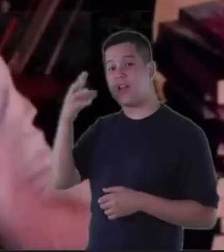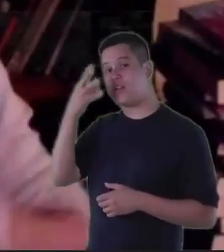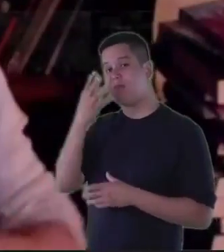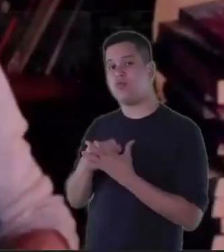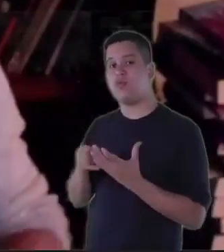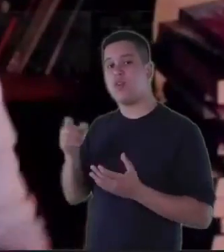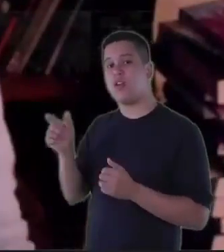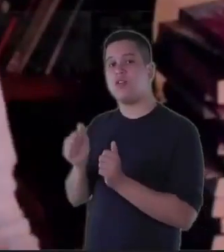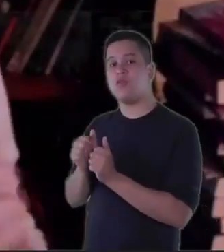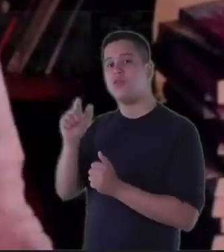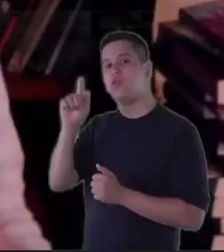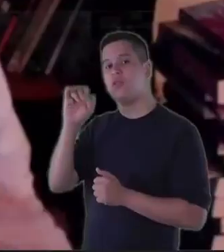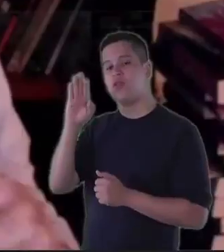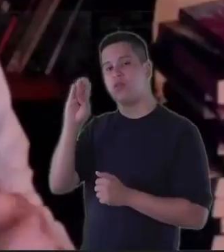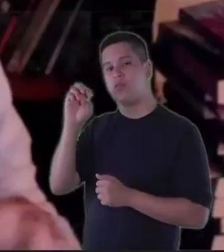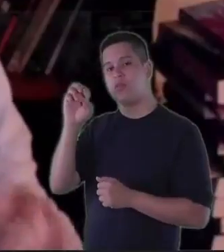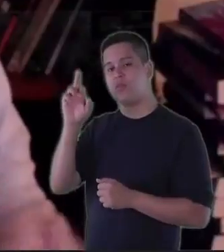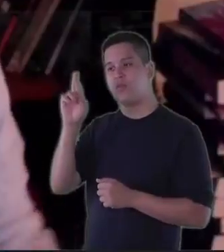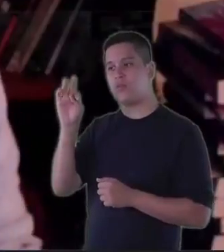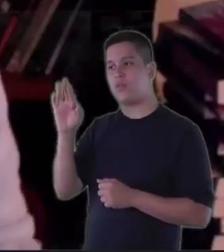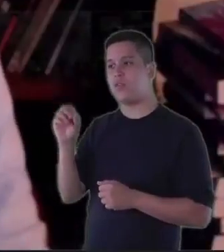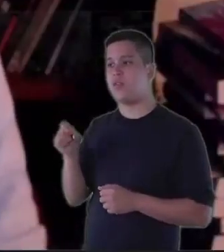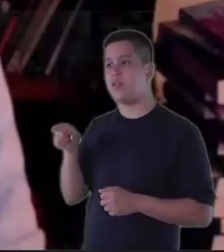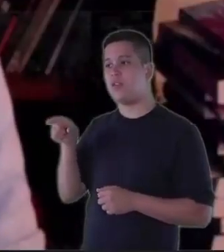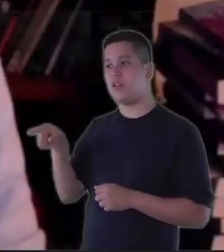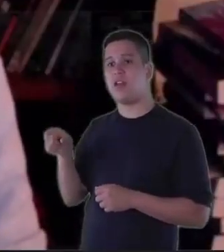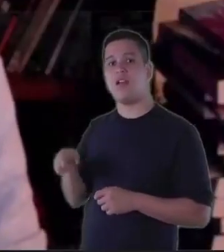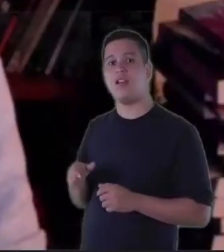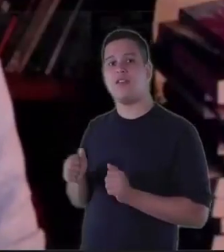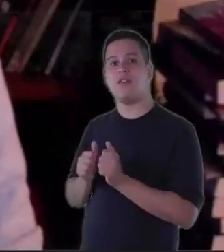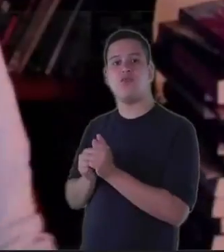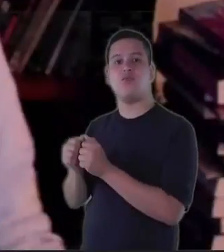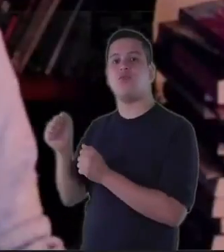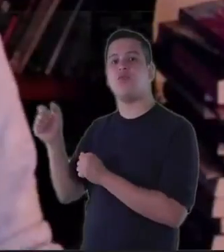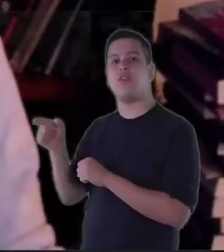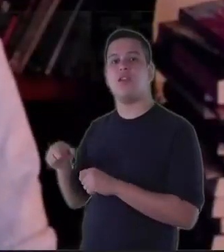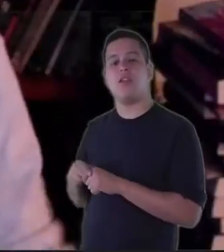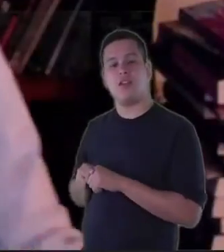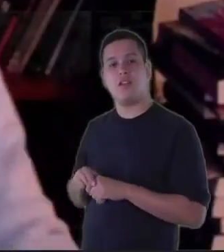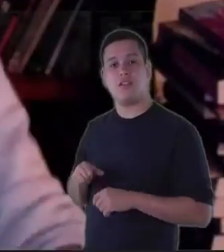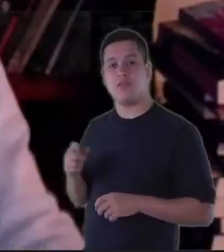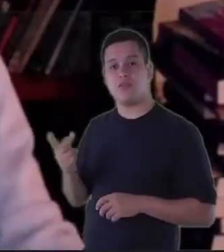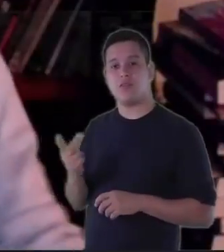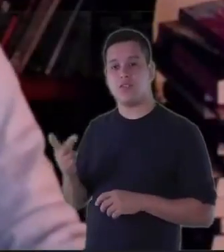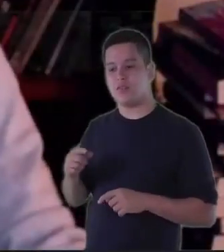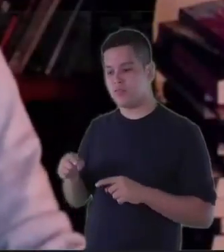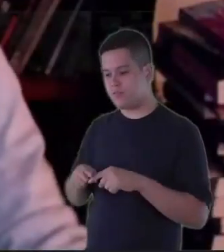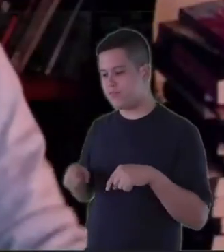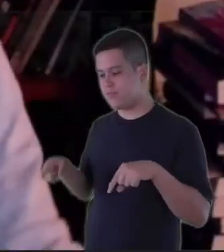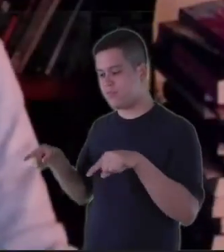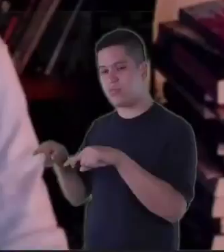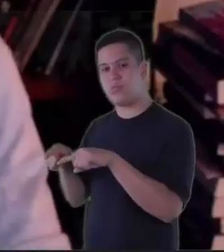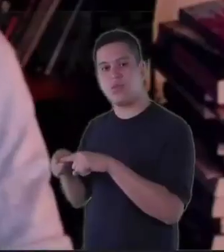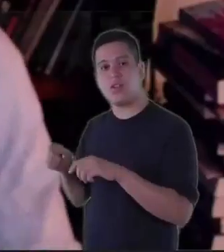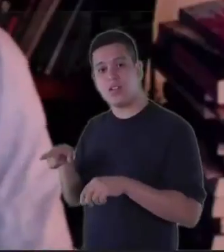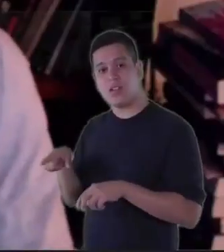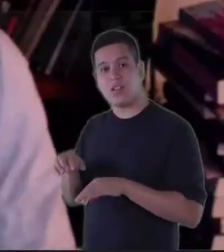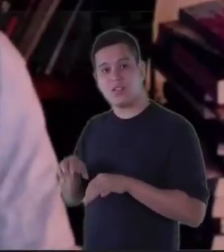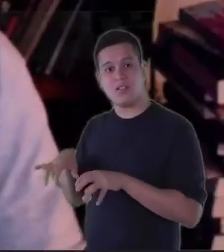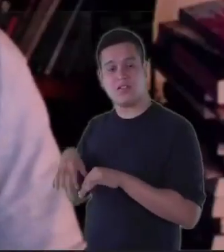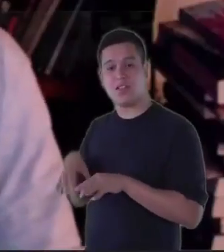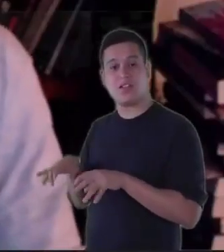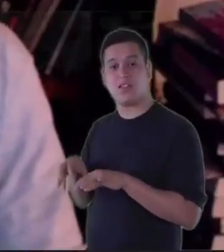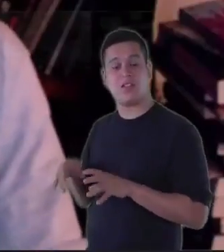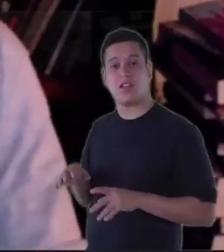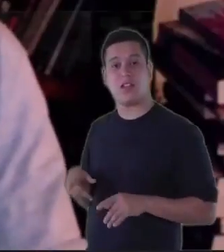aqui no Arpoador, e de repente a Malu estava lá no escritório do Gilberto, o Gilberto sentado, datilografando assim,